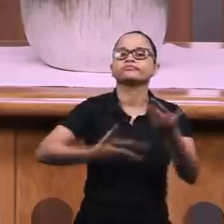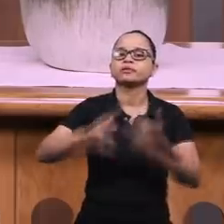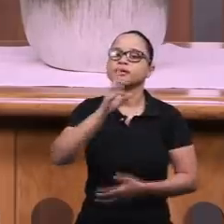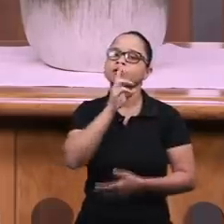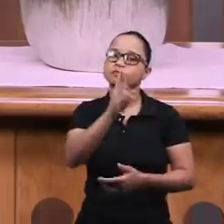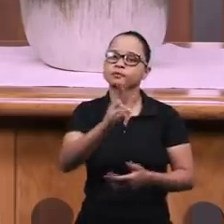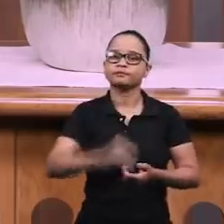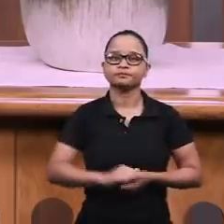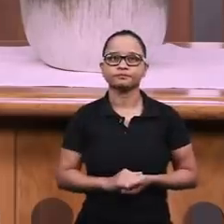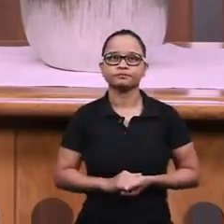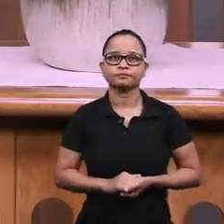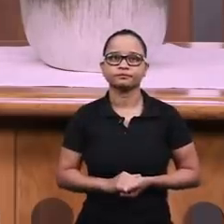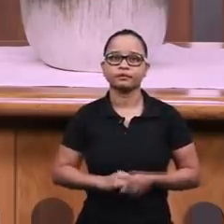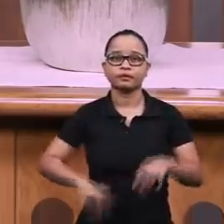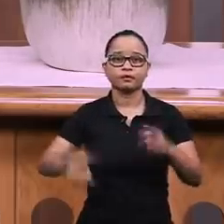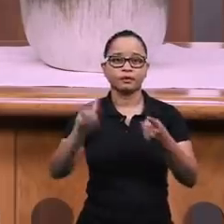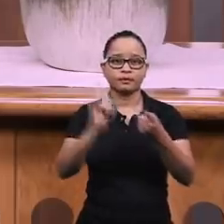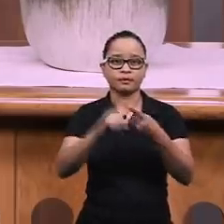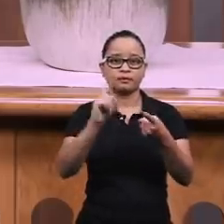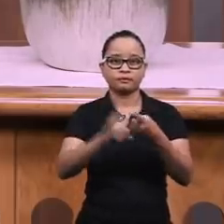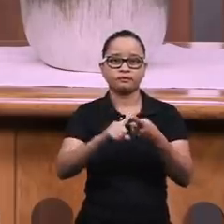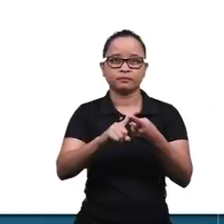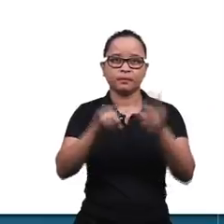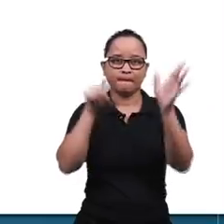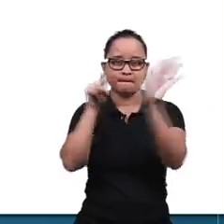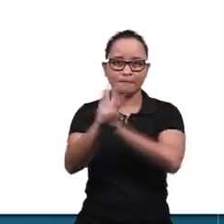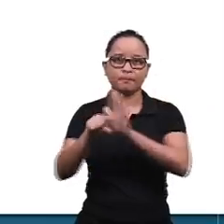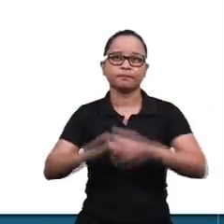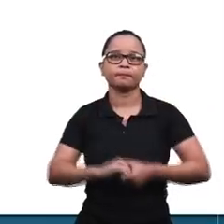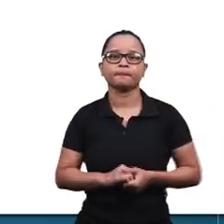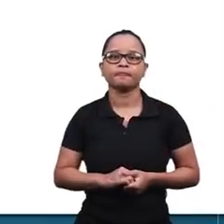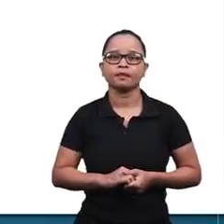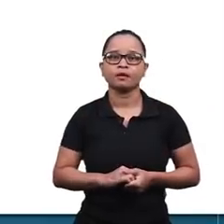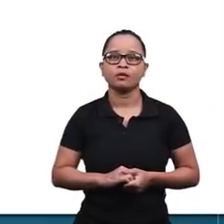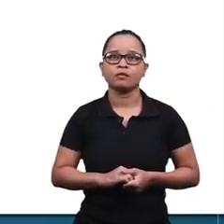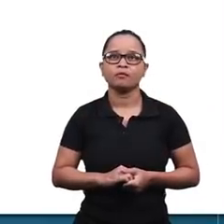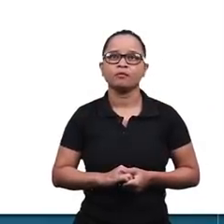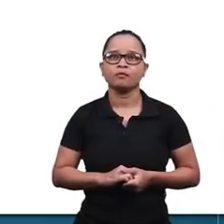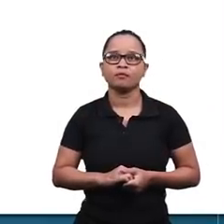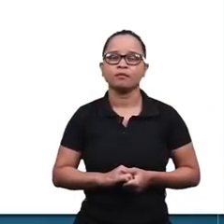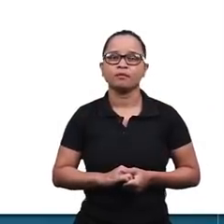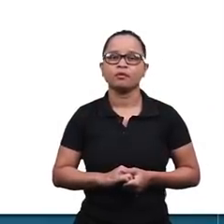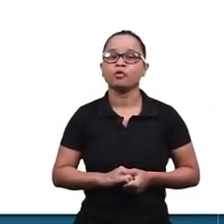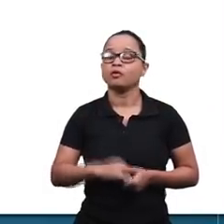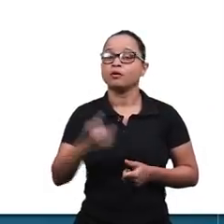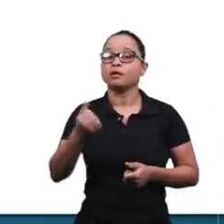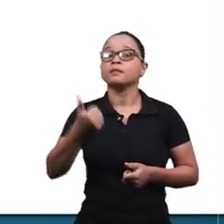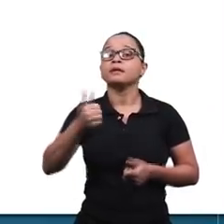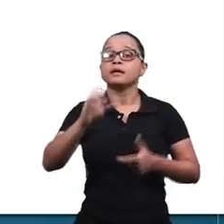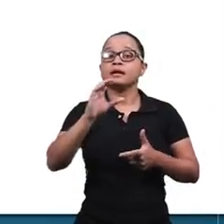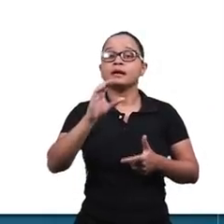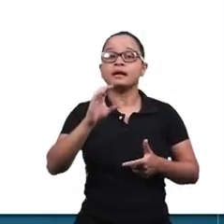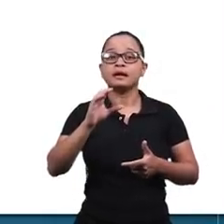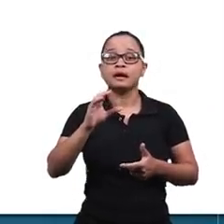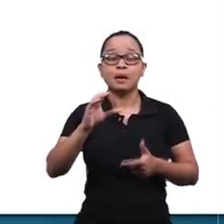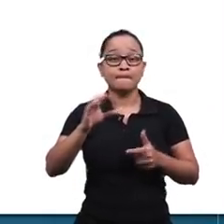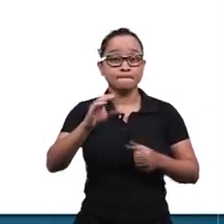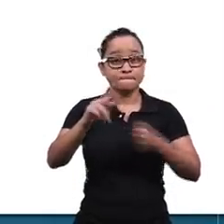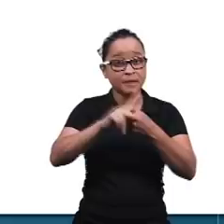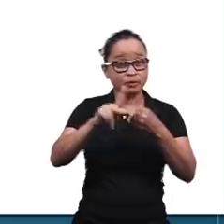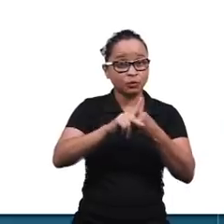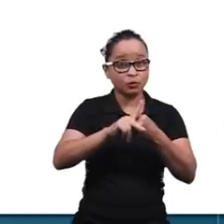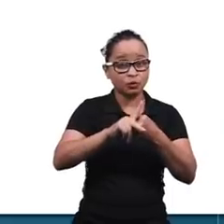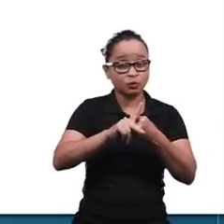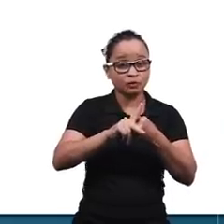dessa resposta vamos lá aqui tá a primeira pergunta destaque nos versos 4 e 5 da primeira carta do apóstolo Pedro